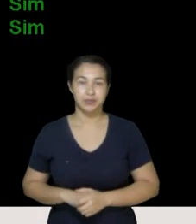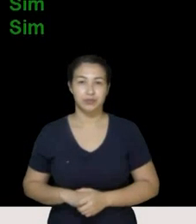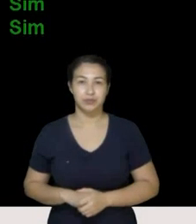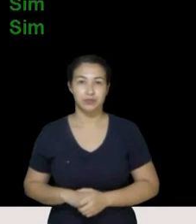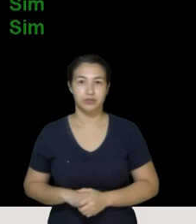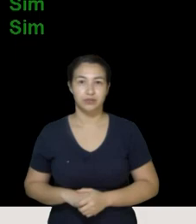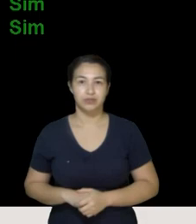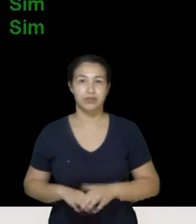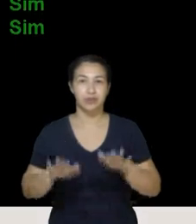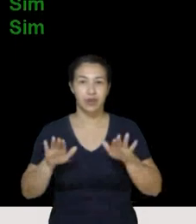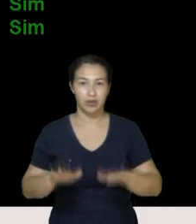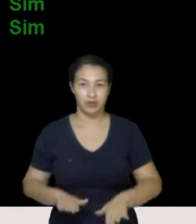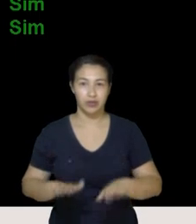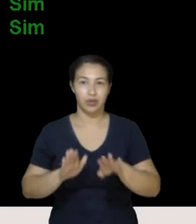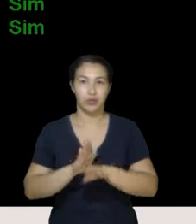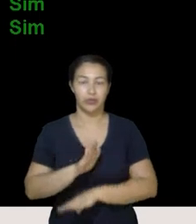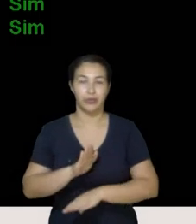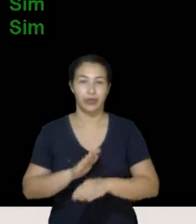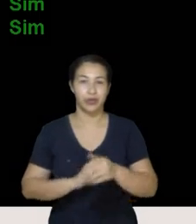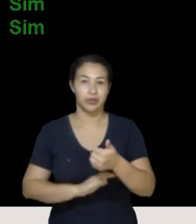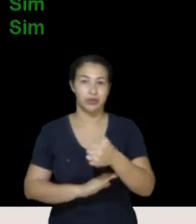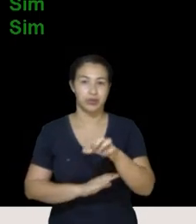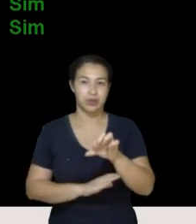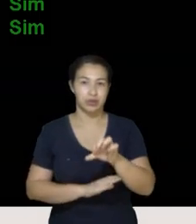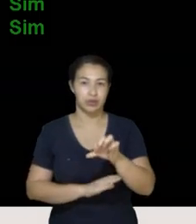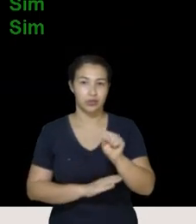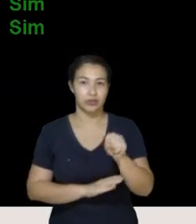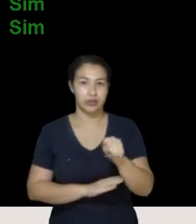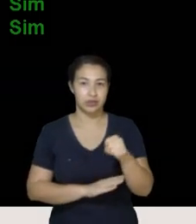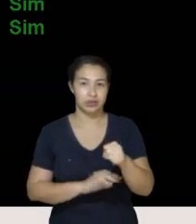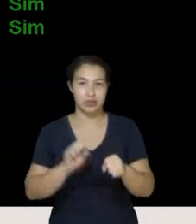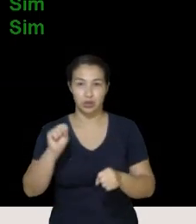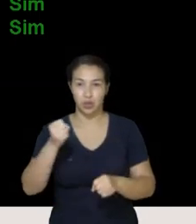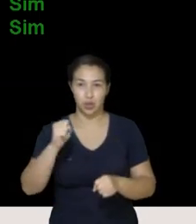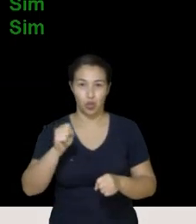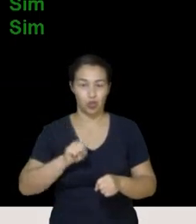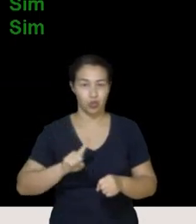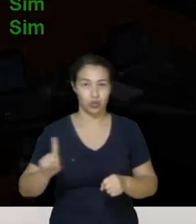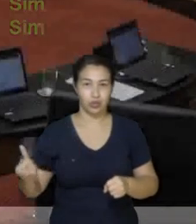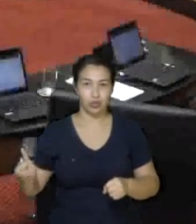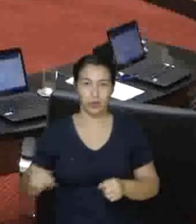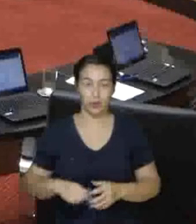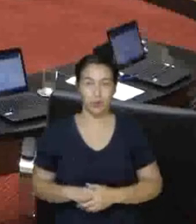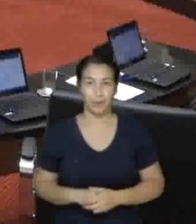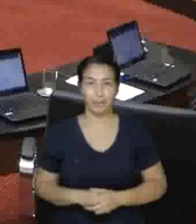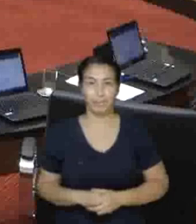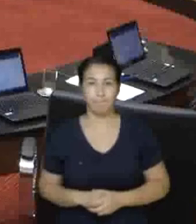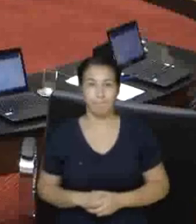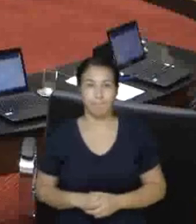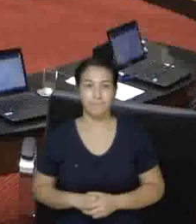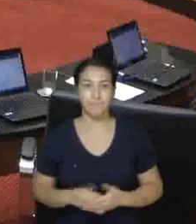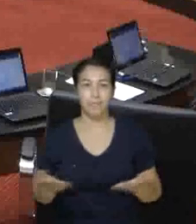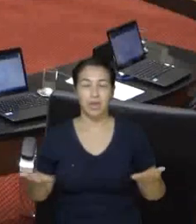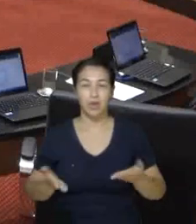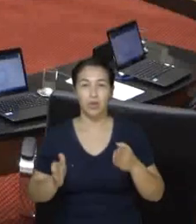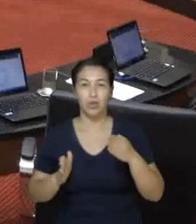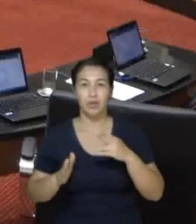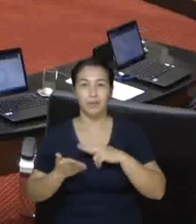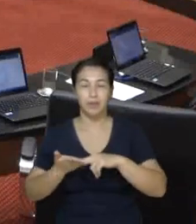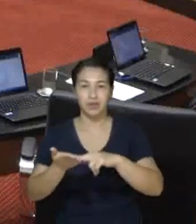Está mantido o veto por 19 votos sim, 8 não. Vamos à mensagem de